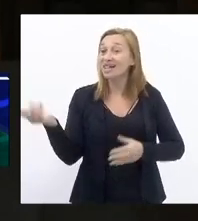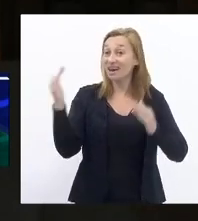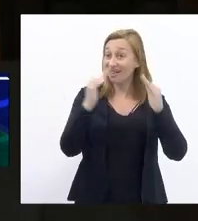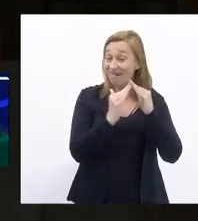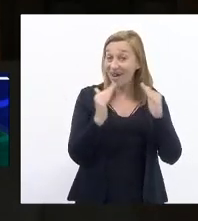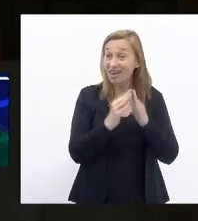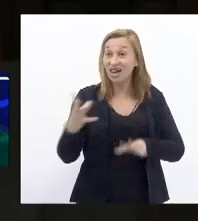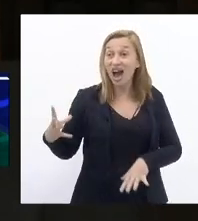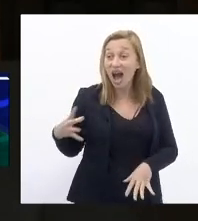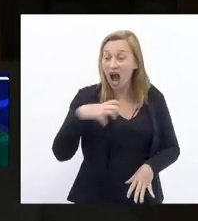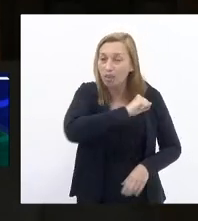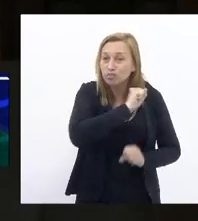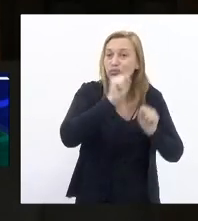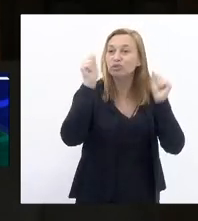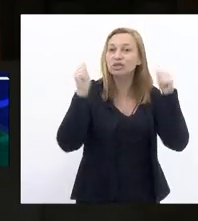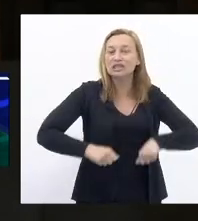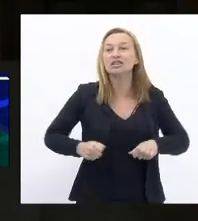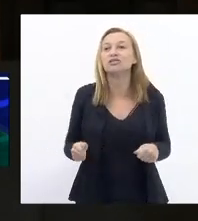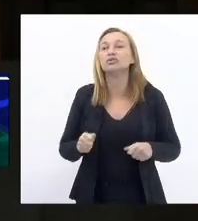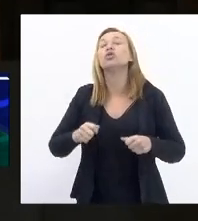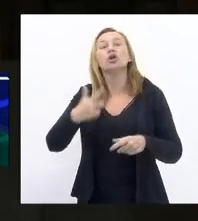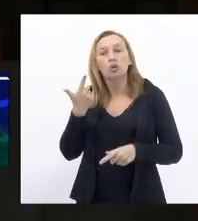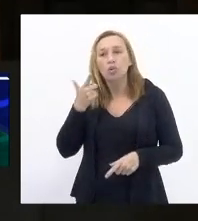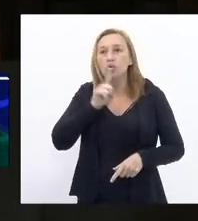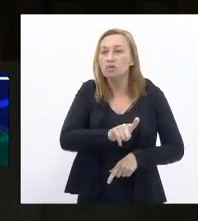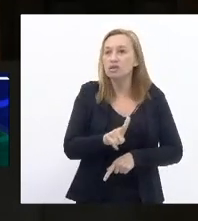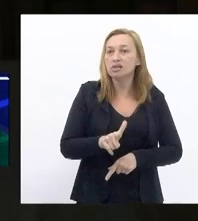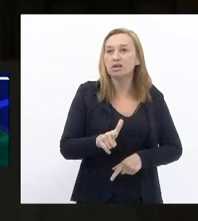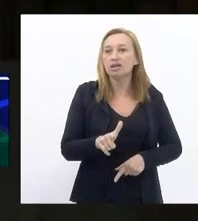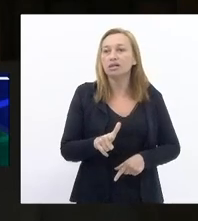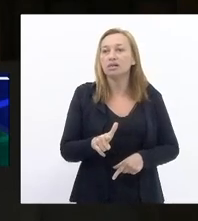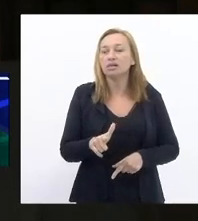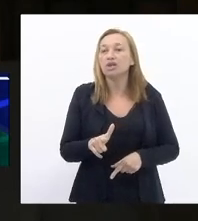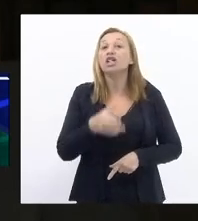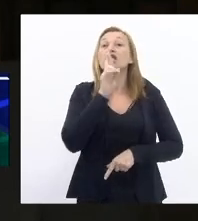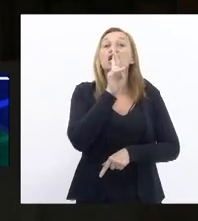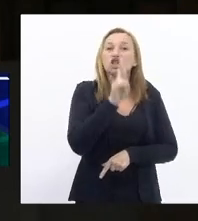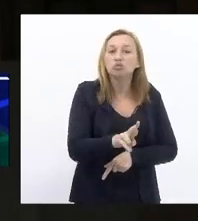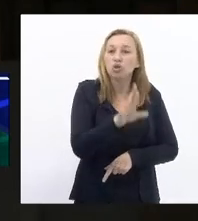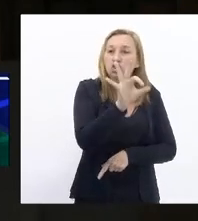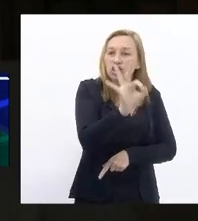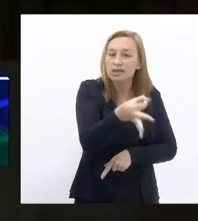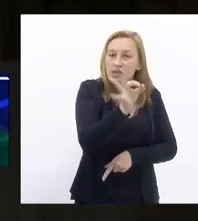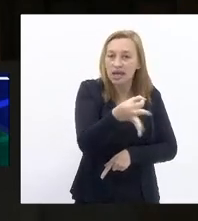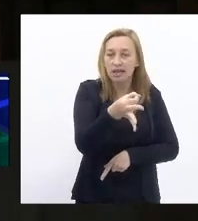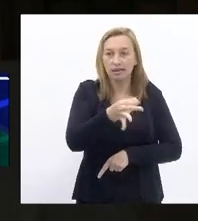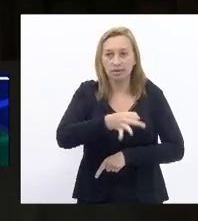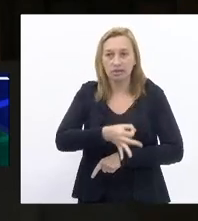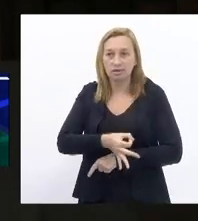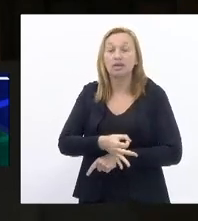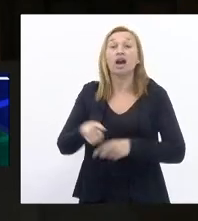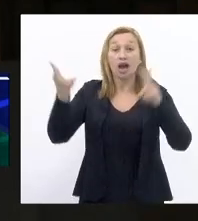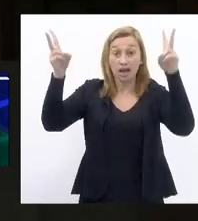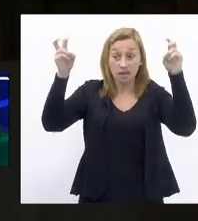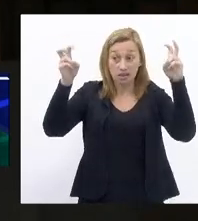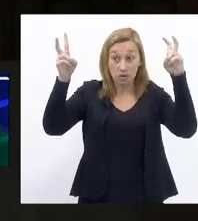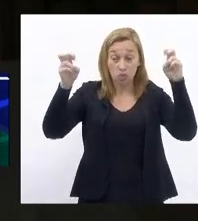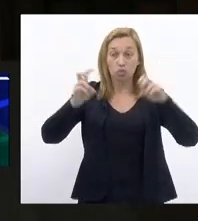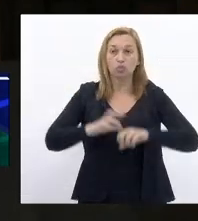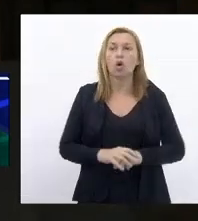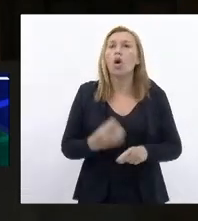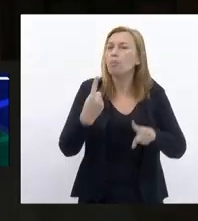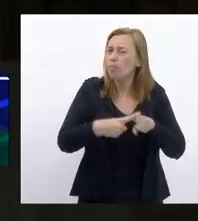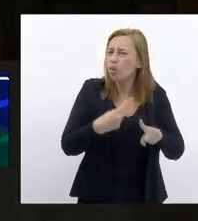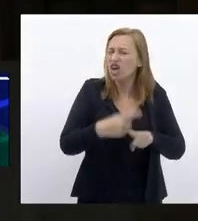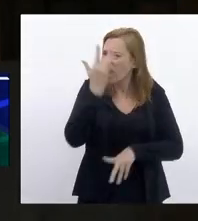o mais breve possível a gente consiga ter as respostas pertinentes a esse assunto. Porque